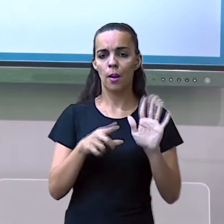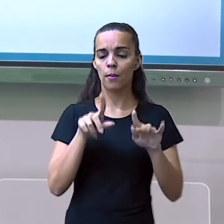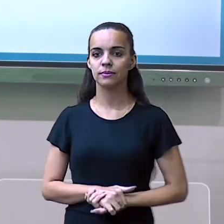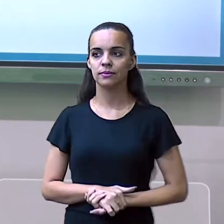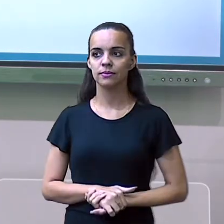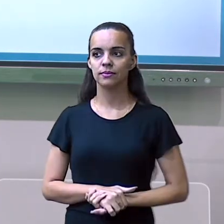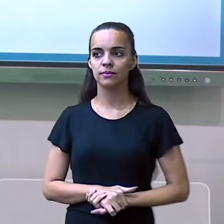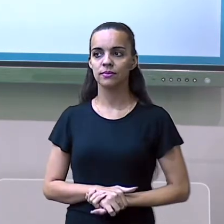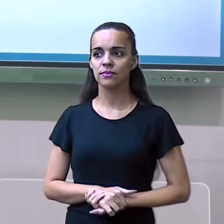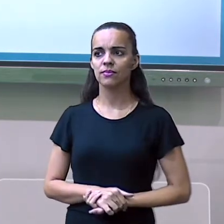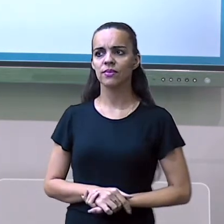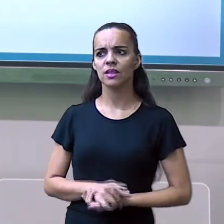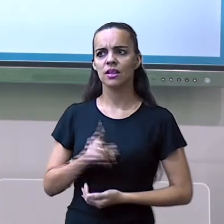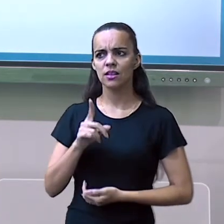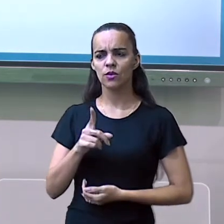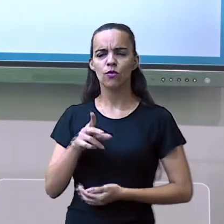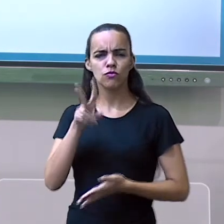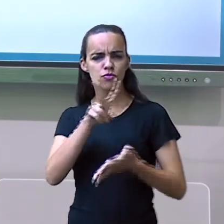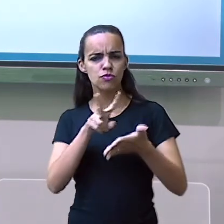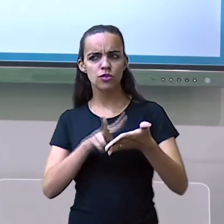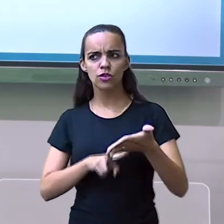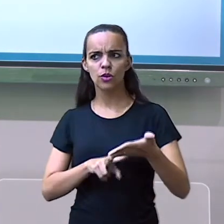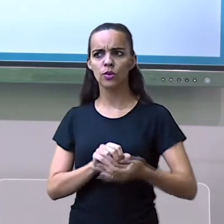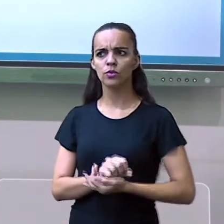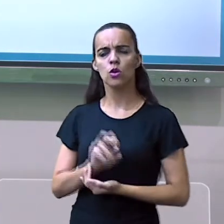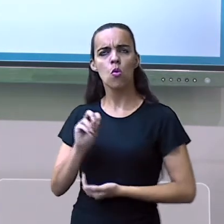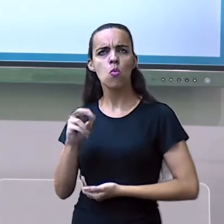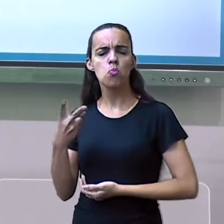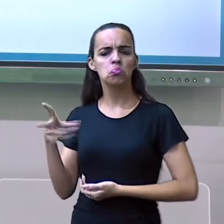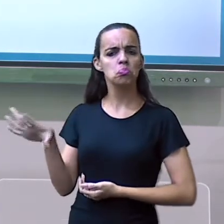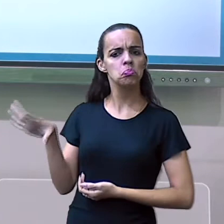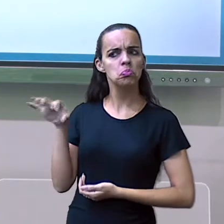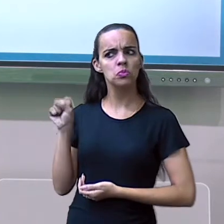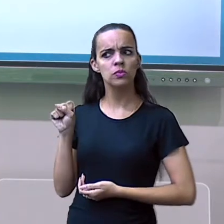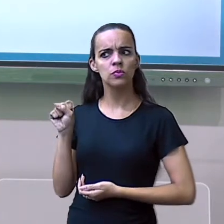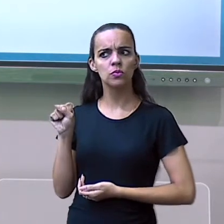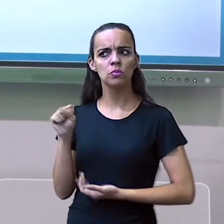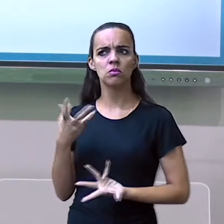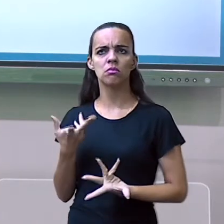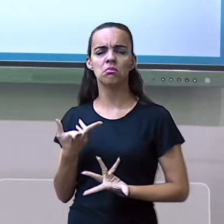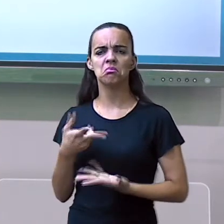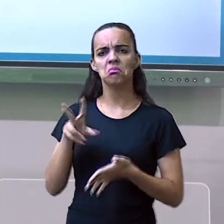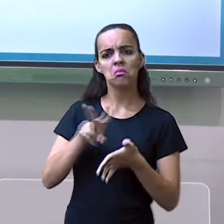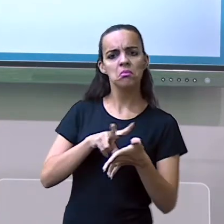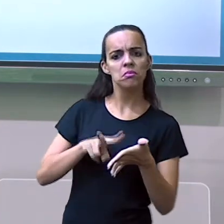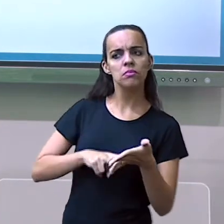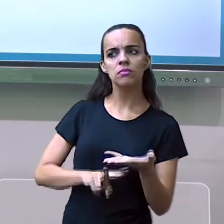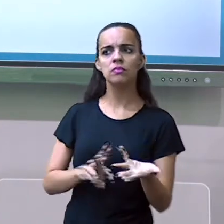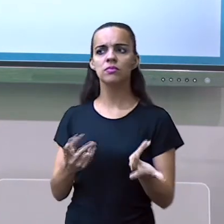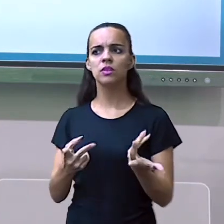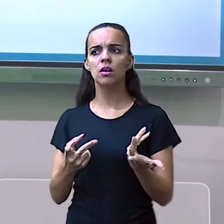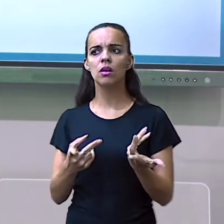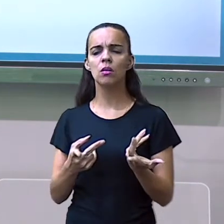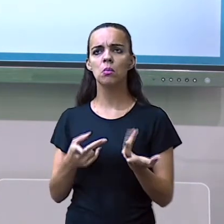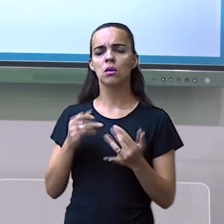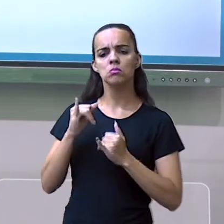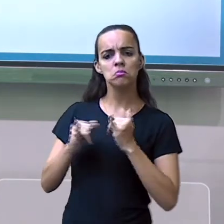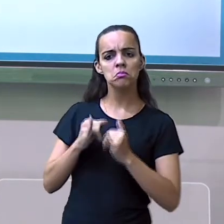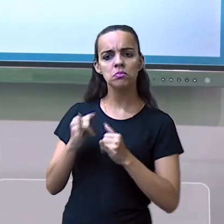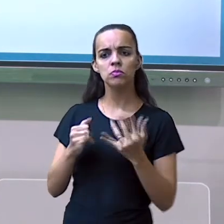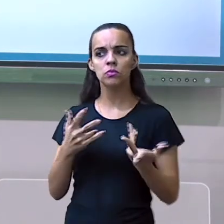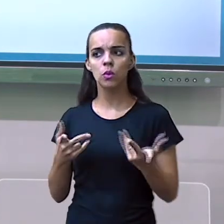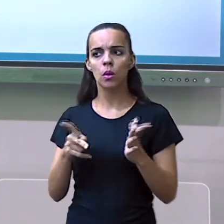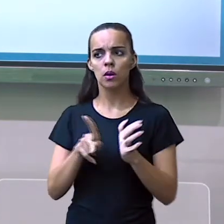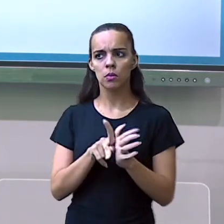poesia. Vocês já leram ou ouviram a leitura, declamação